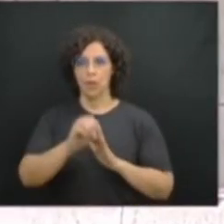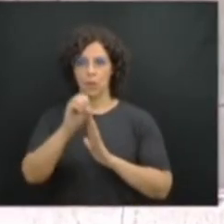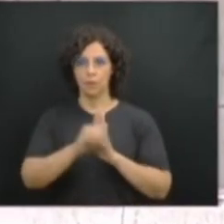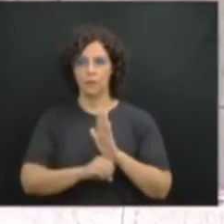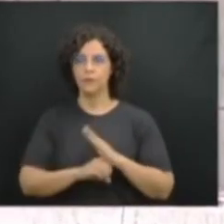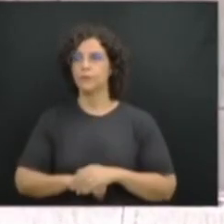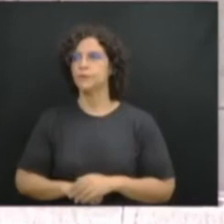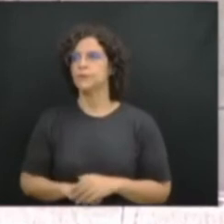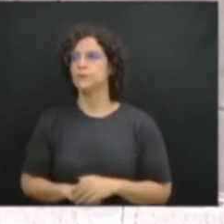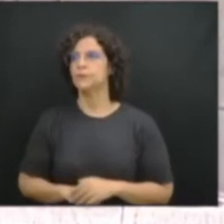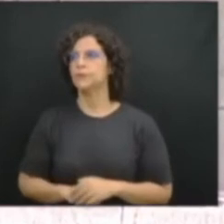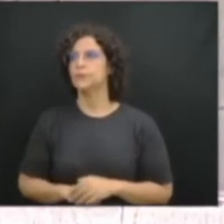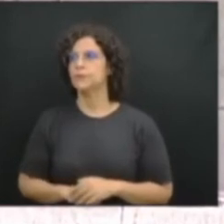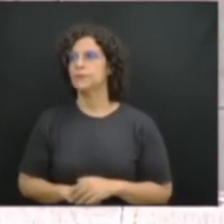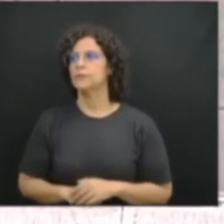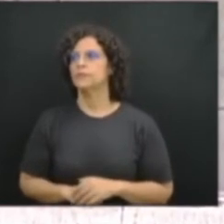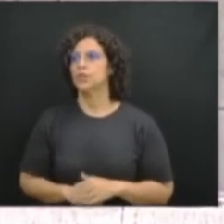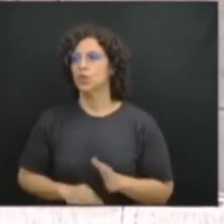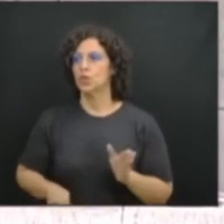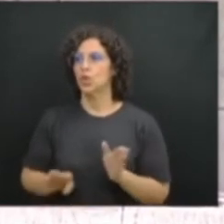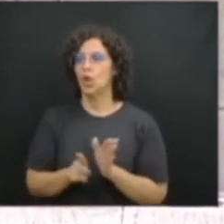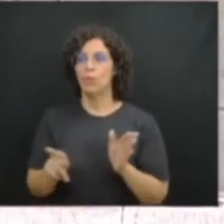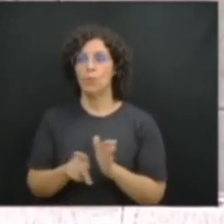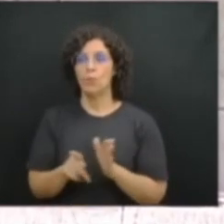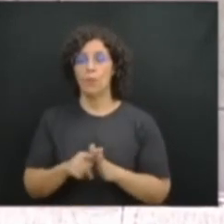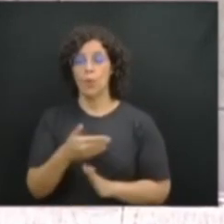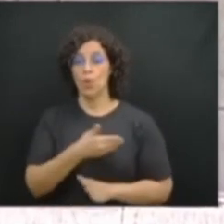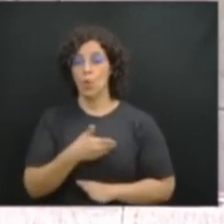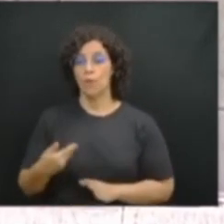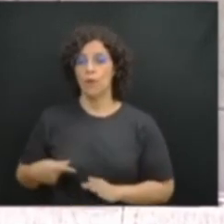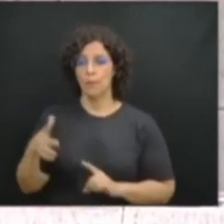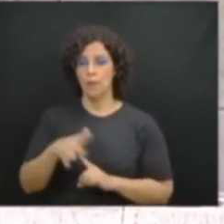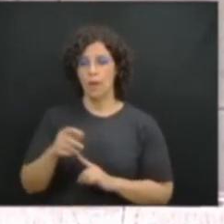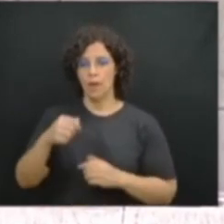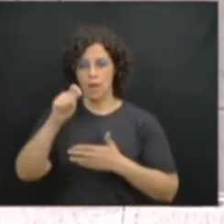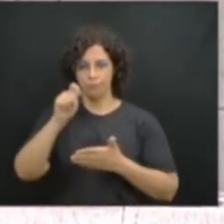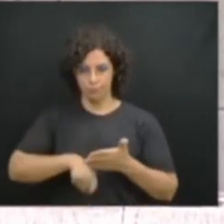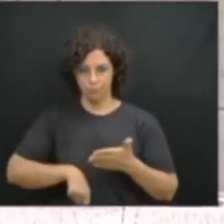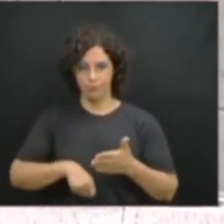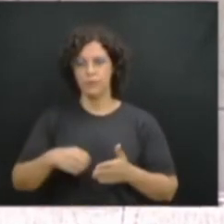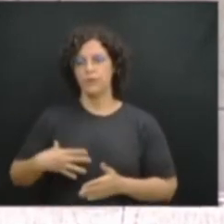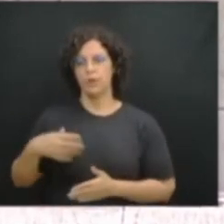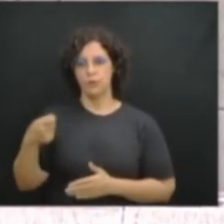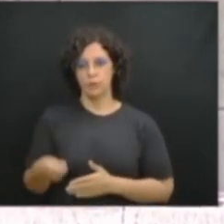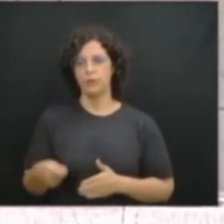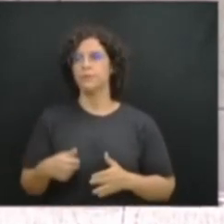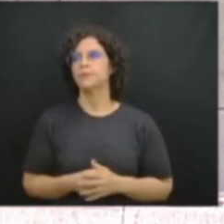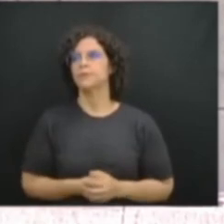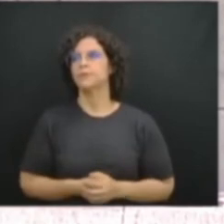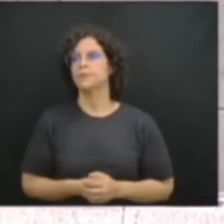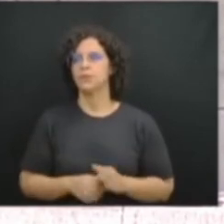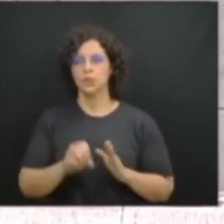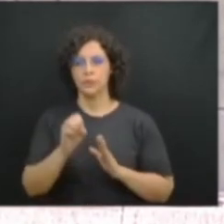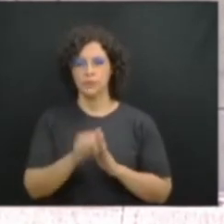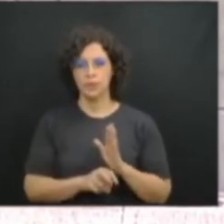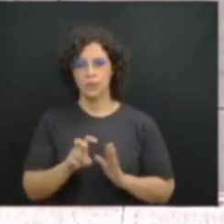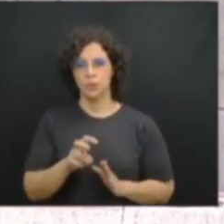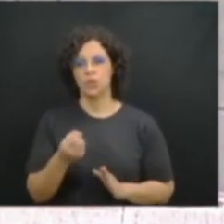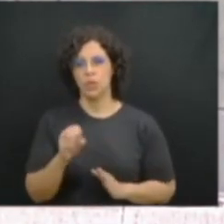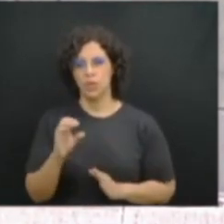Ofício que veio o lindo da governadoria assinado pelo governador do Estado Carlos Massa oficial